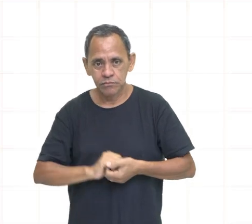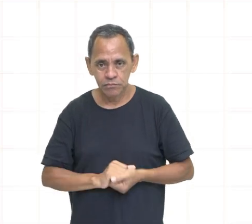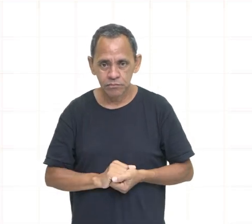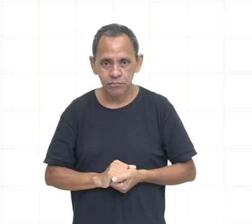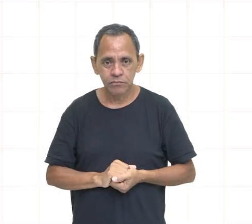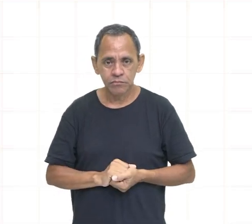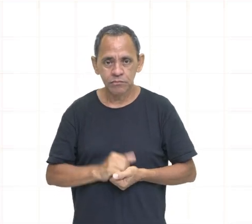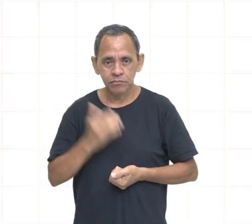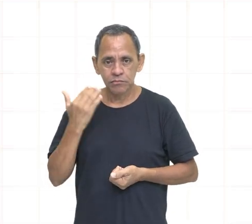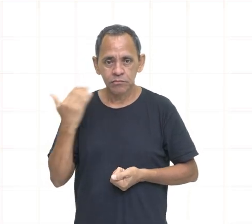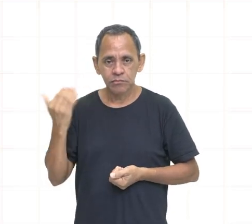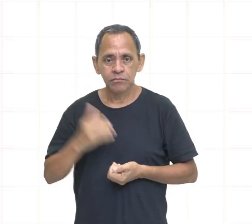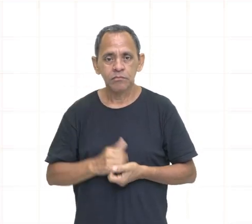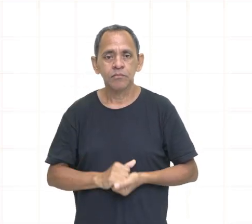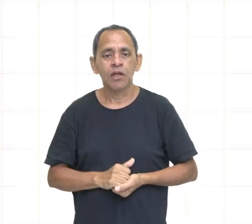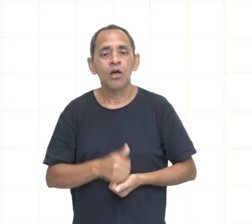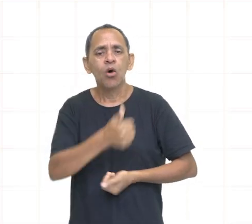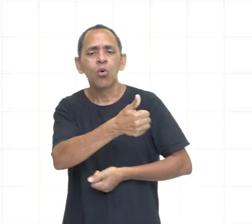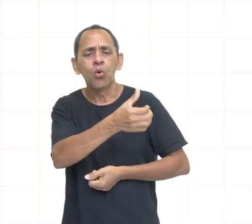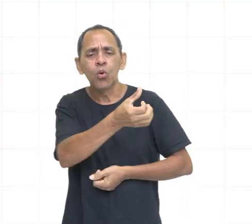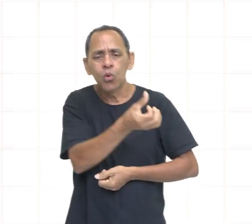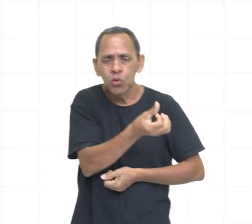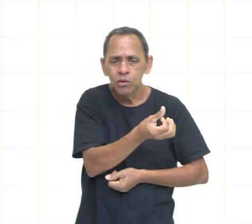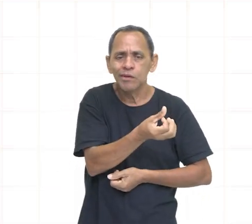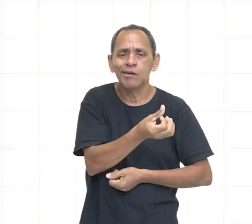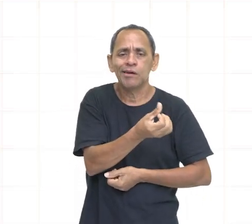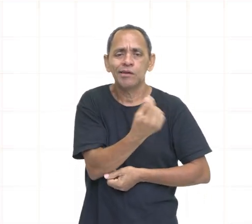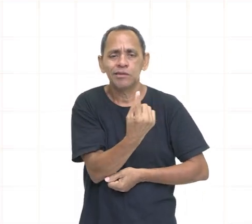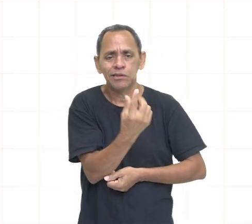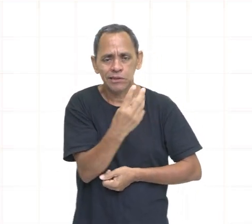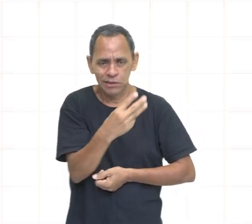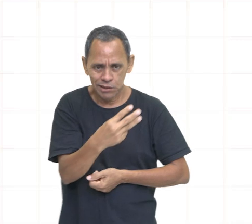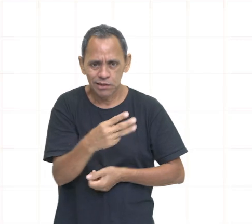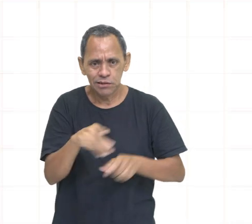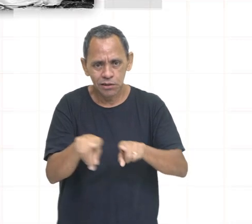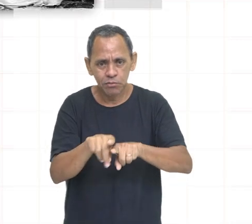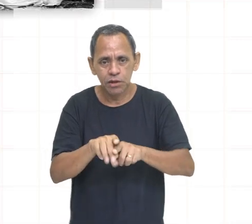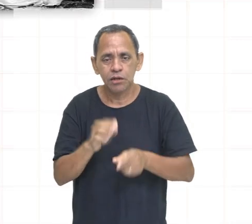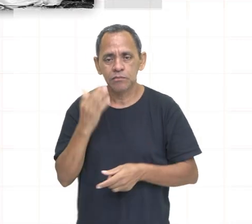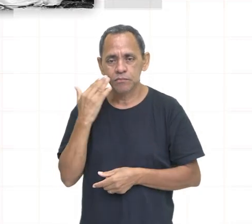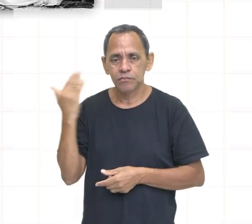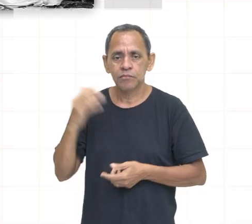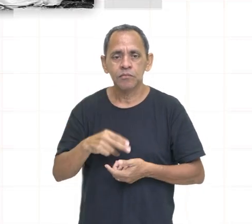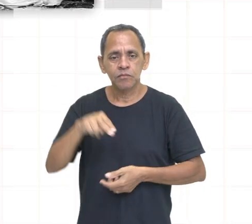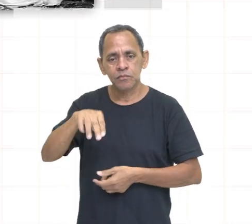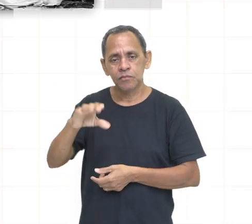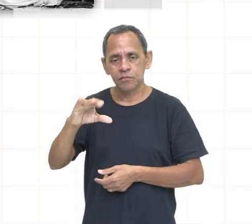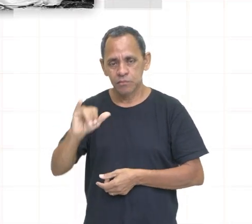Vamos conhecer então essa família agora do czar, que naquela época era o Nicolau II.